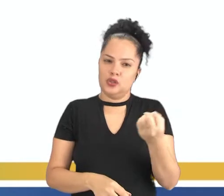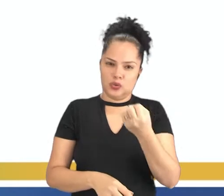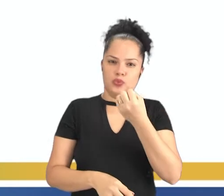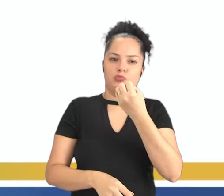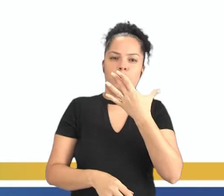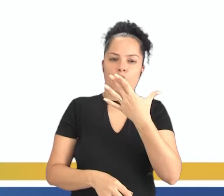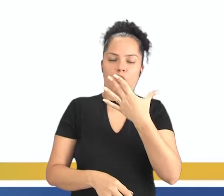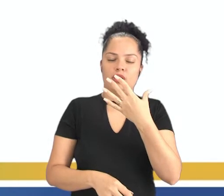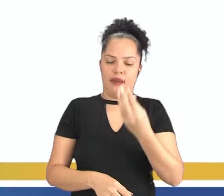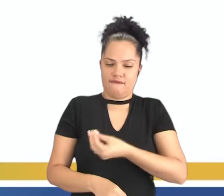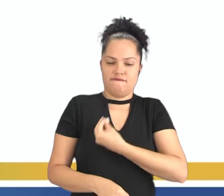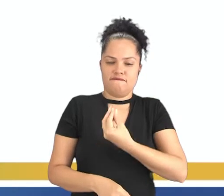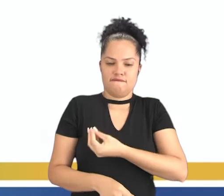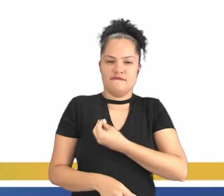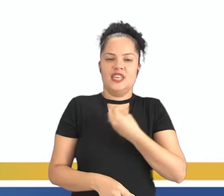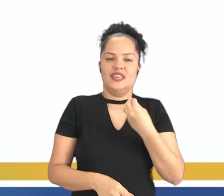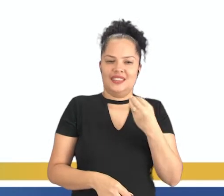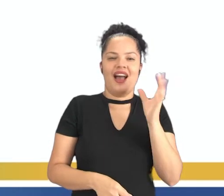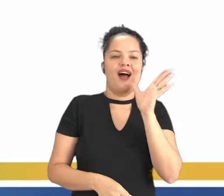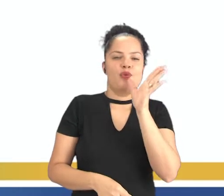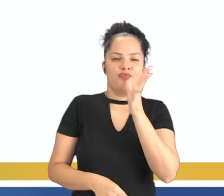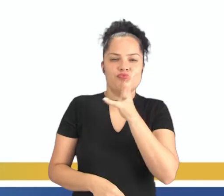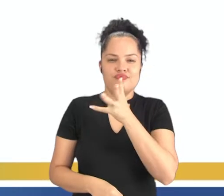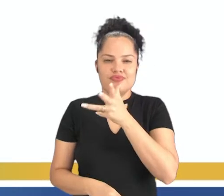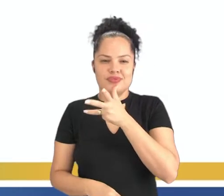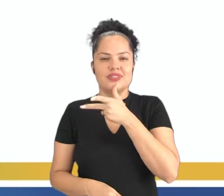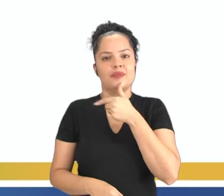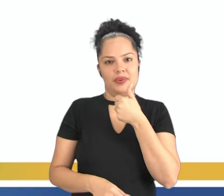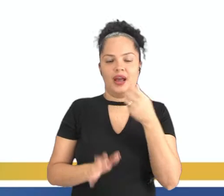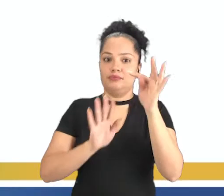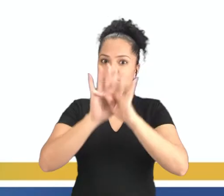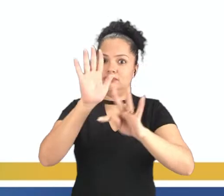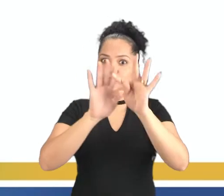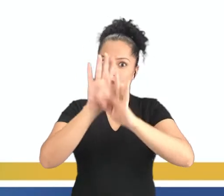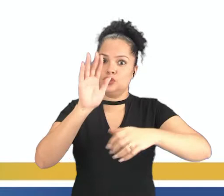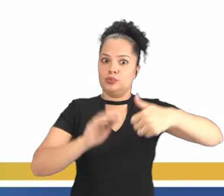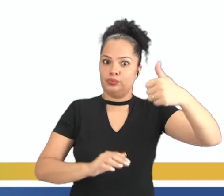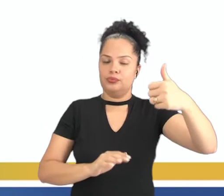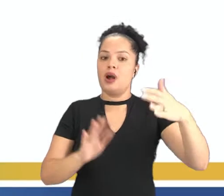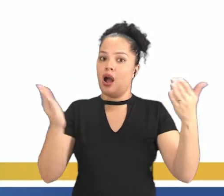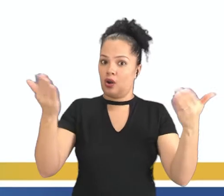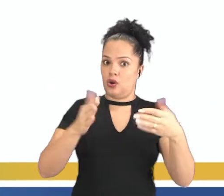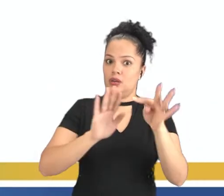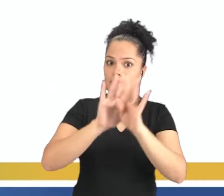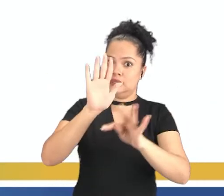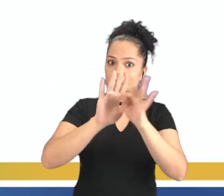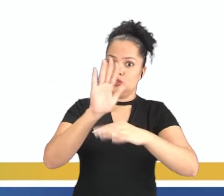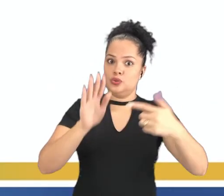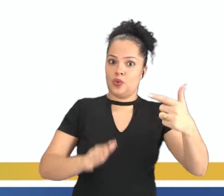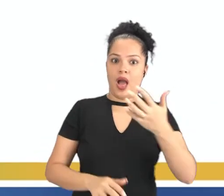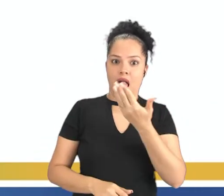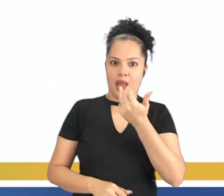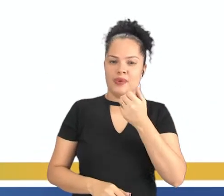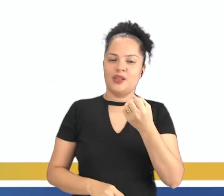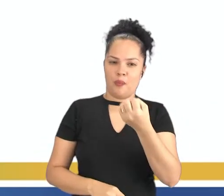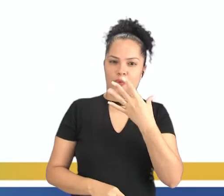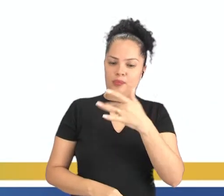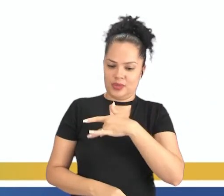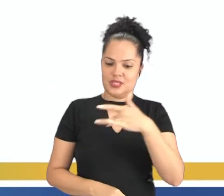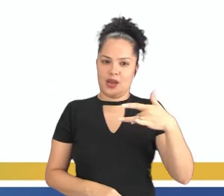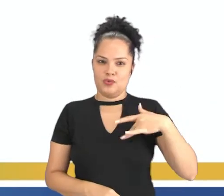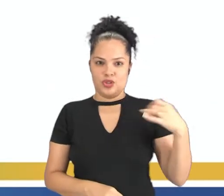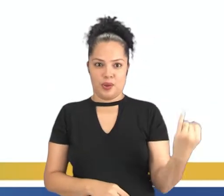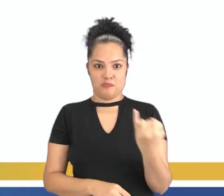de longevidade. Ok? Então temos esse primeiro texto. Agora observe o texto 2. A alimentação saudável é